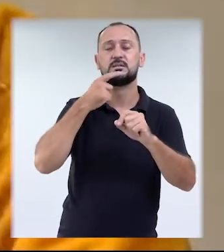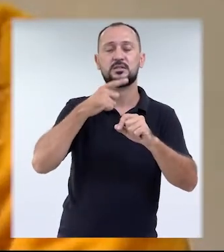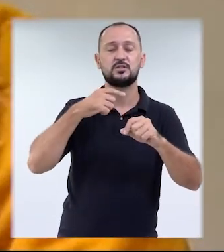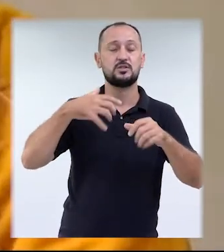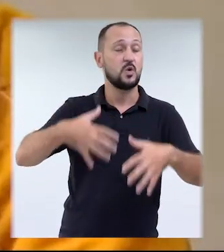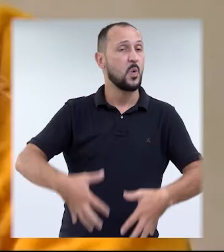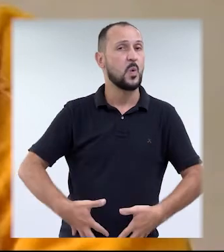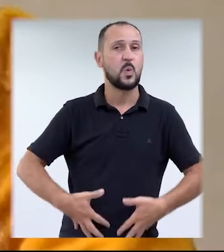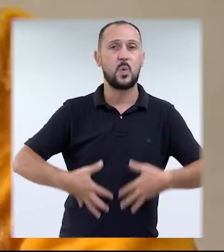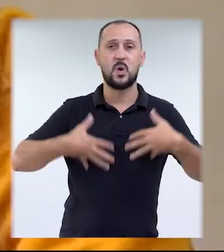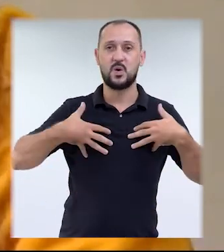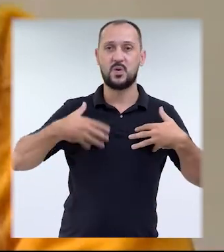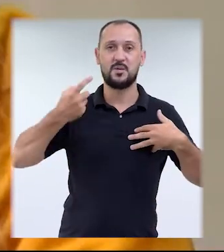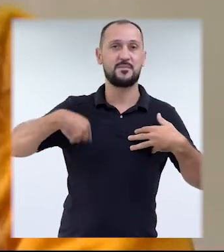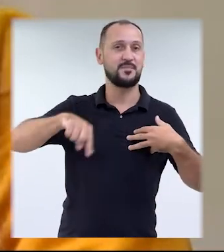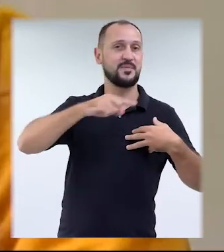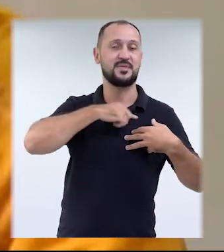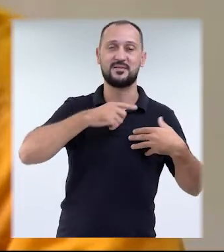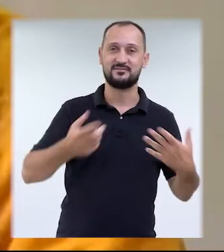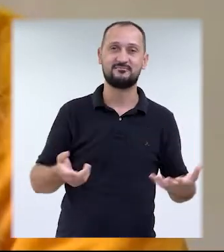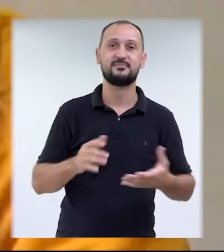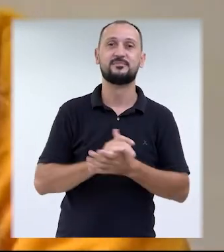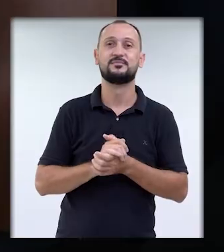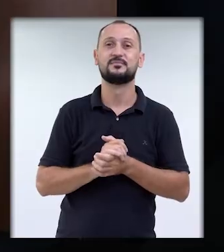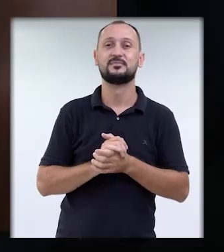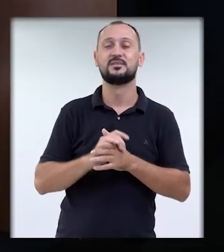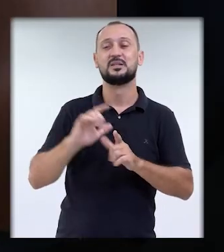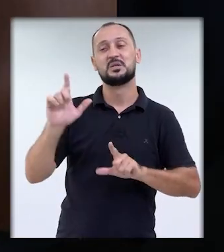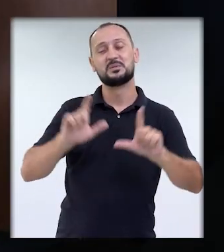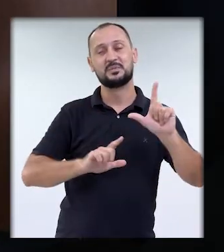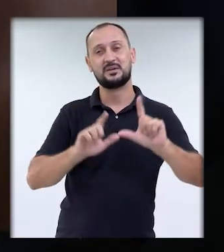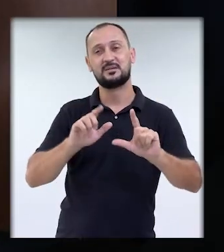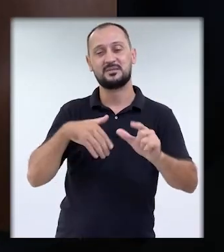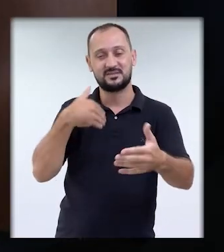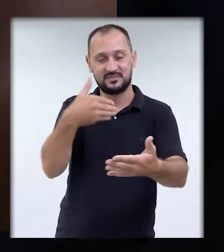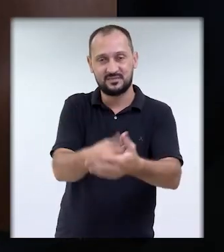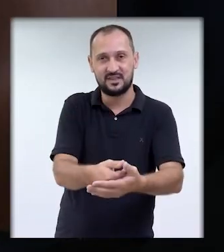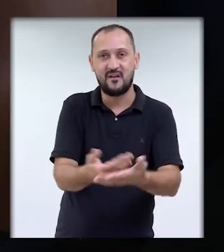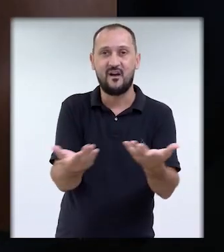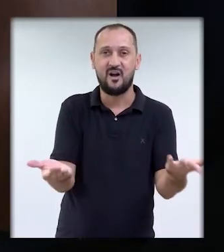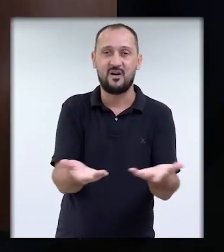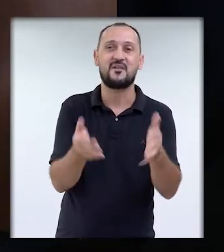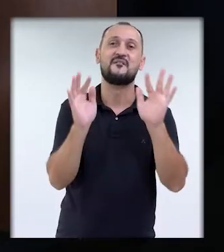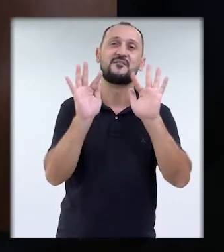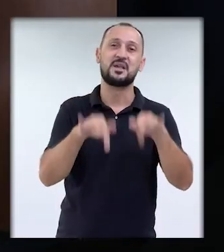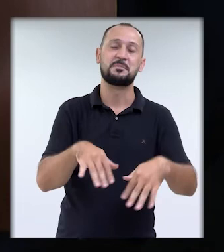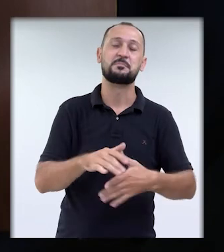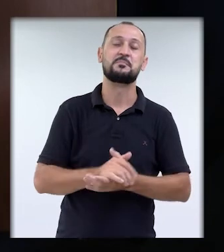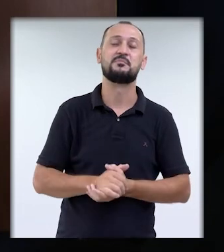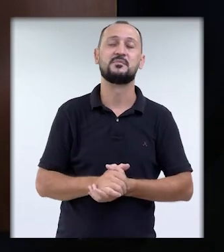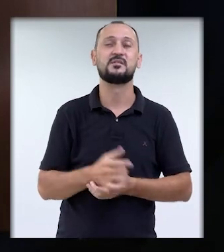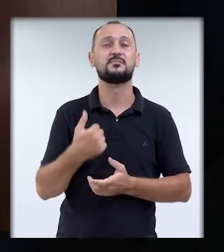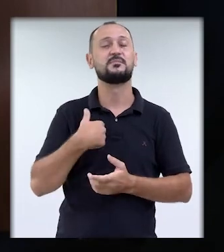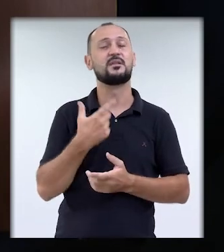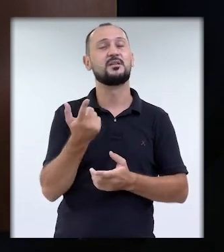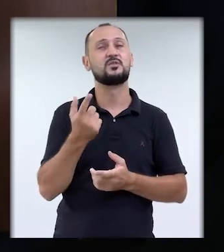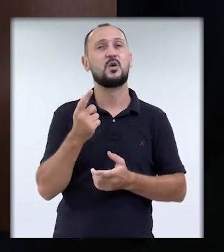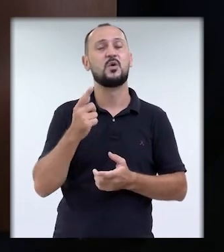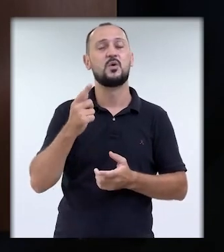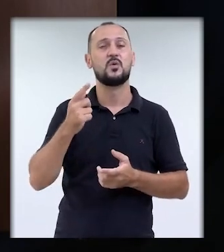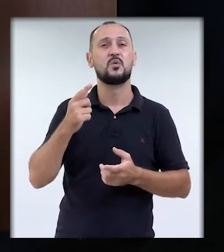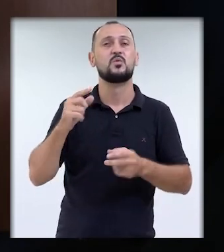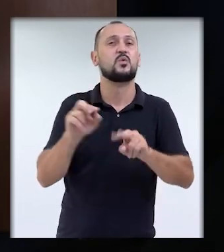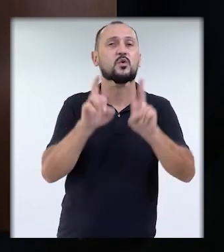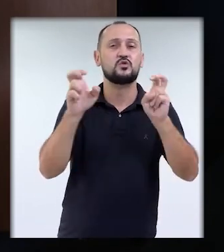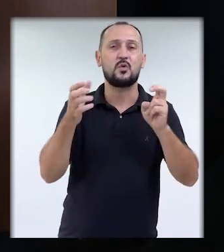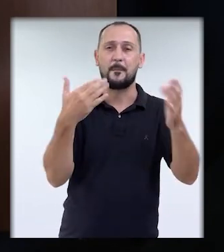esse mergulho para dentro, a gente não vai ter outro caminho. O programa está chegando praticamente ao fim e para